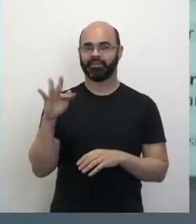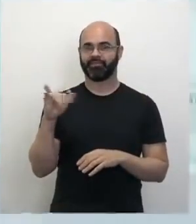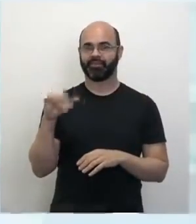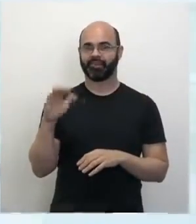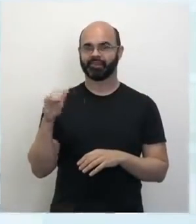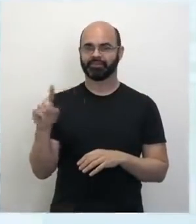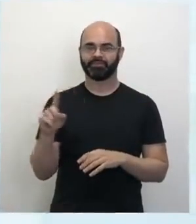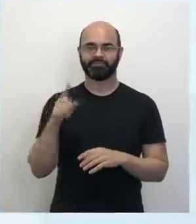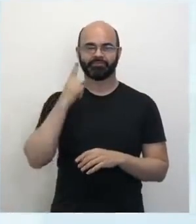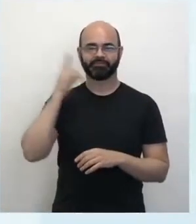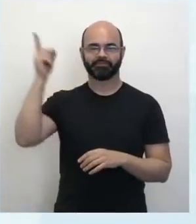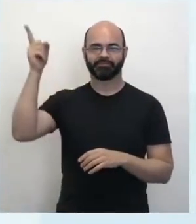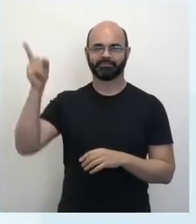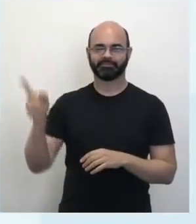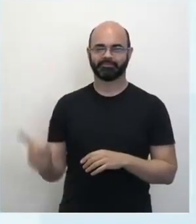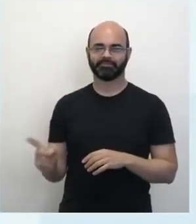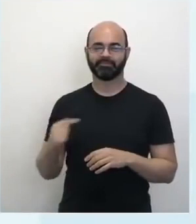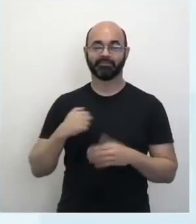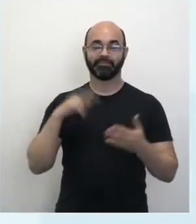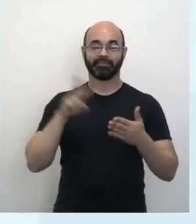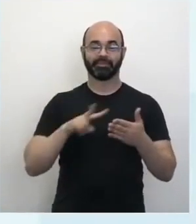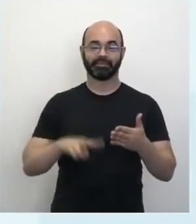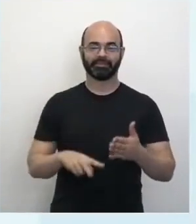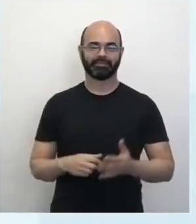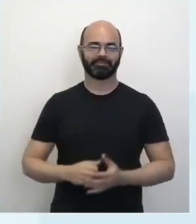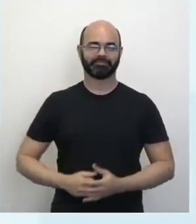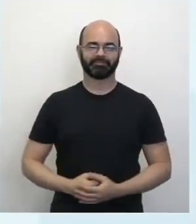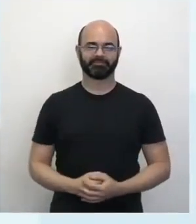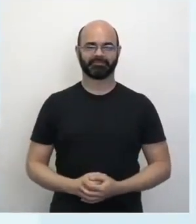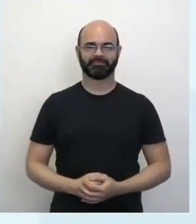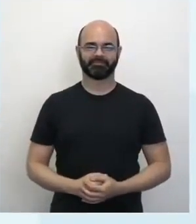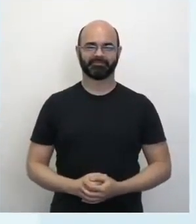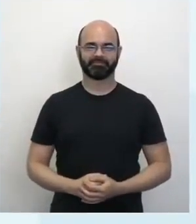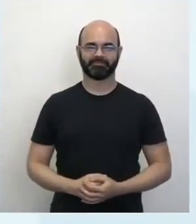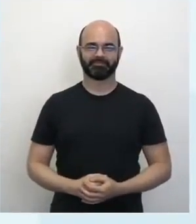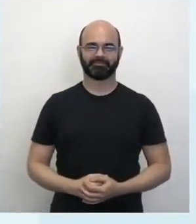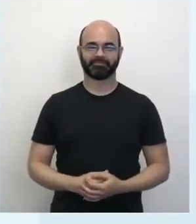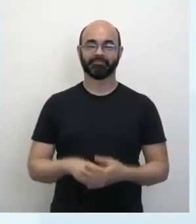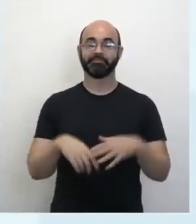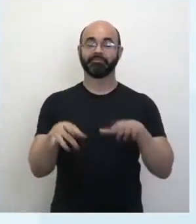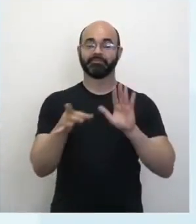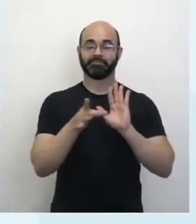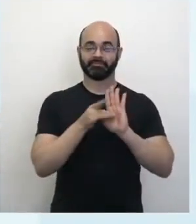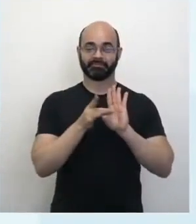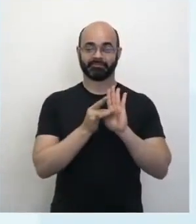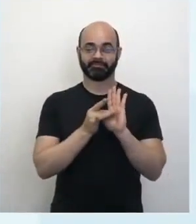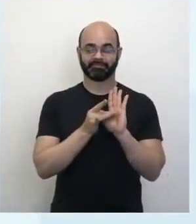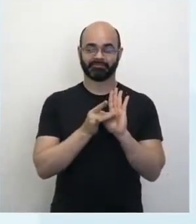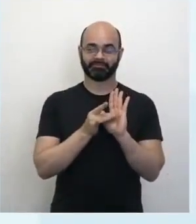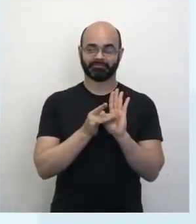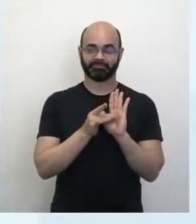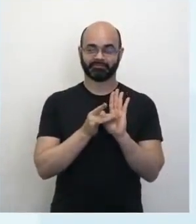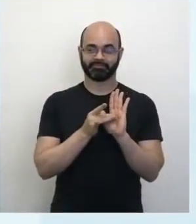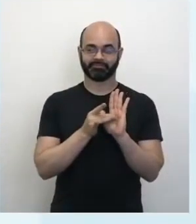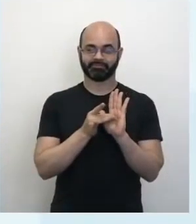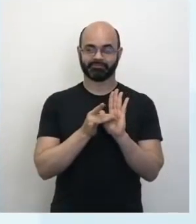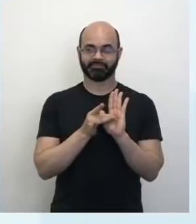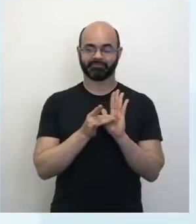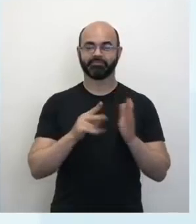tela para vocês, irei fazer a leitura aí. Então, vamos lá. Prosopopeia ou